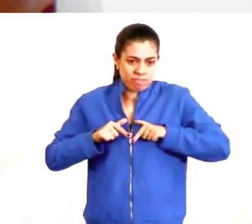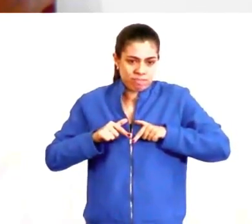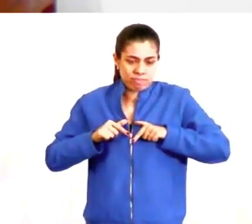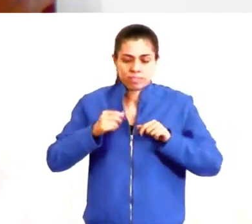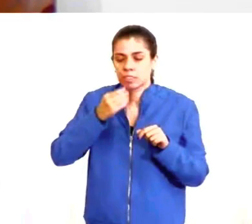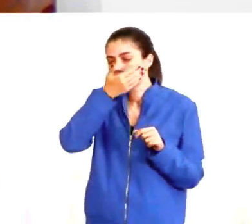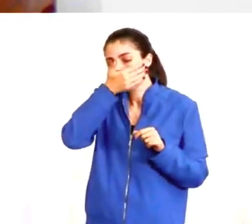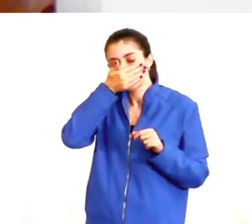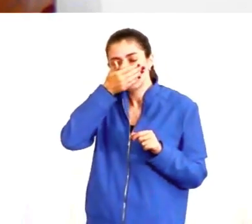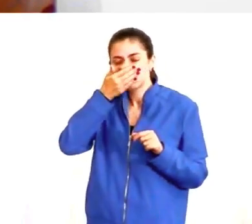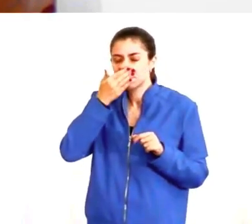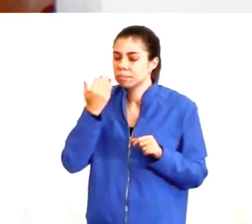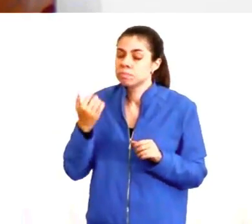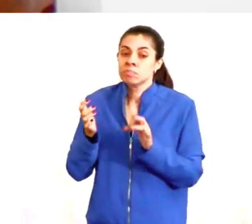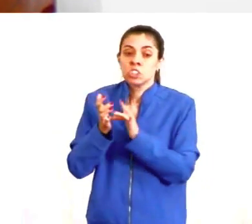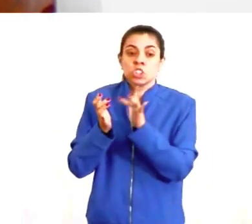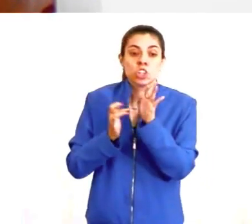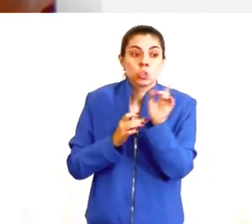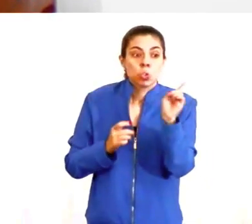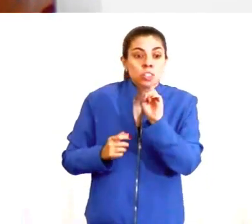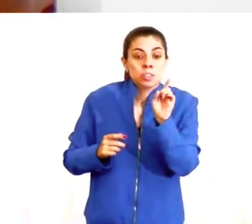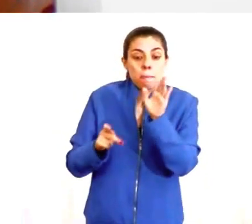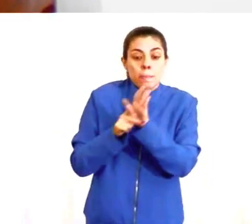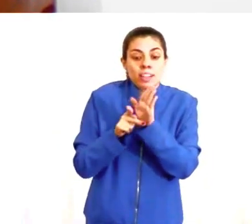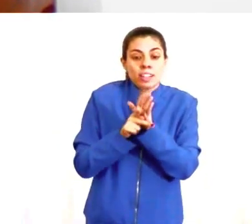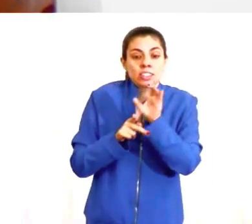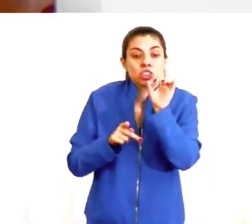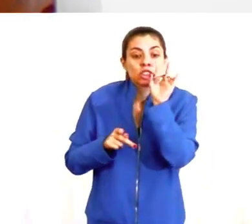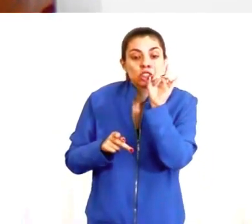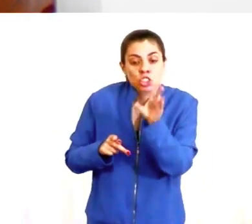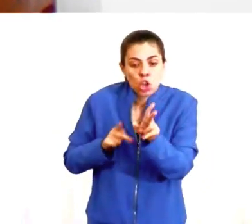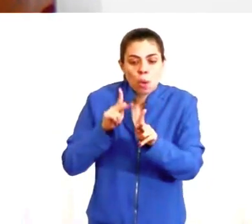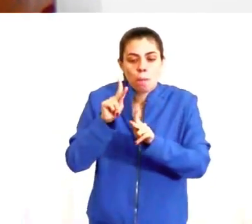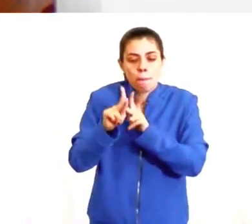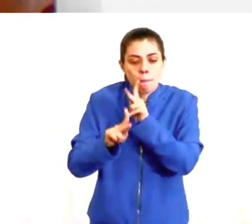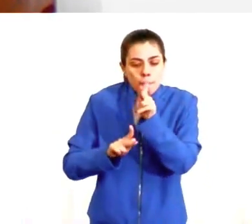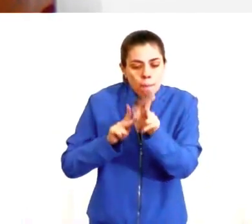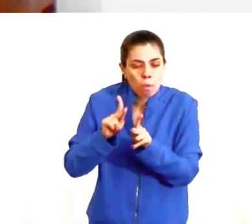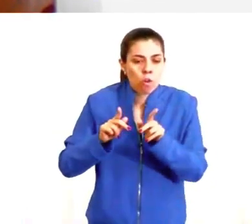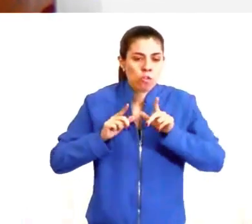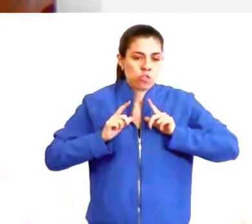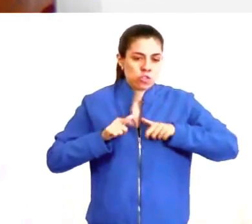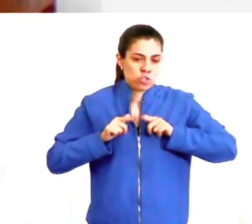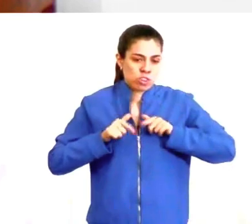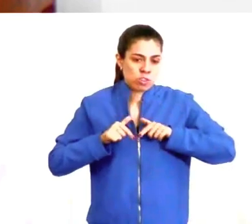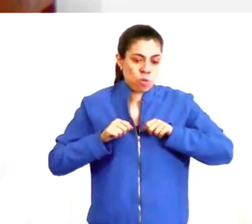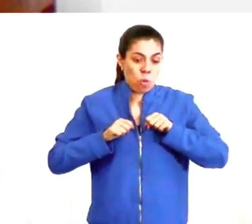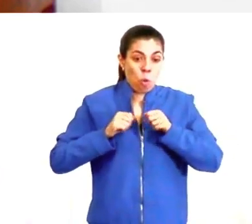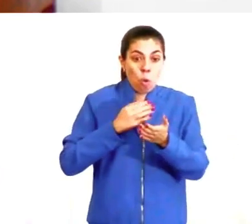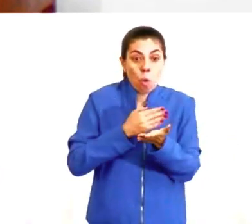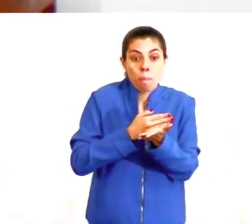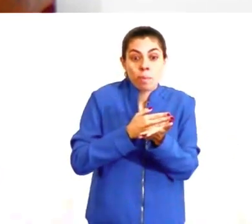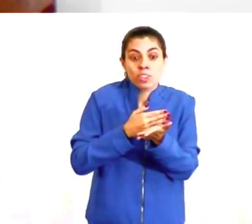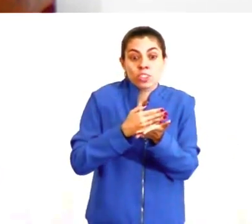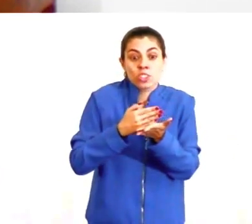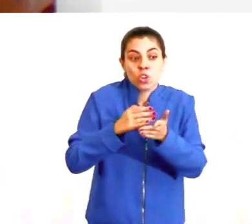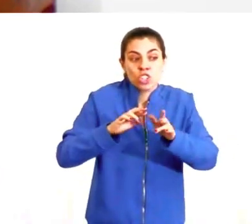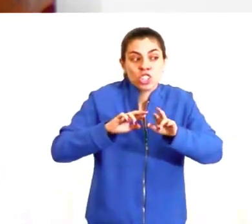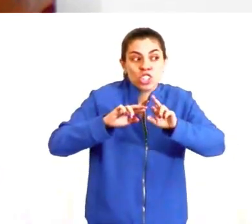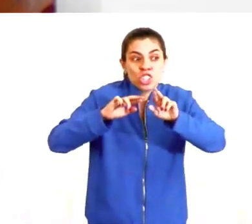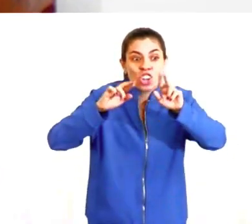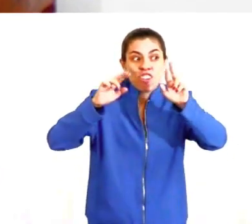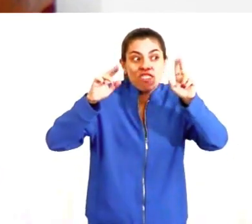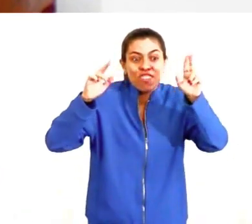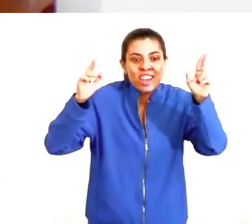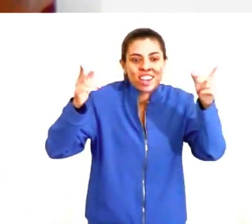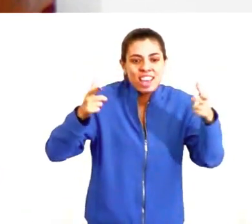E então Jesus começa a falar para as terras estranhas, para o campo